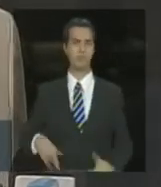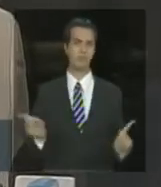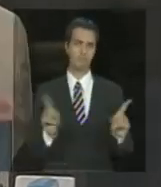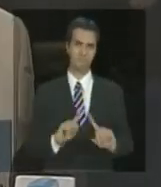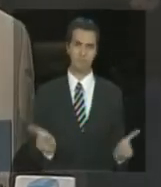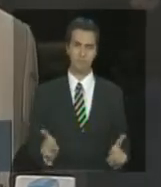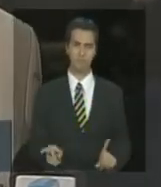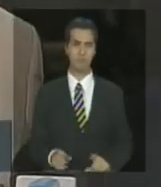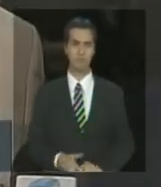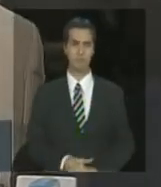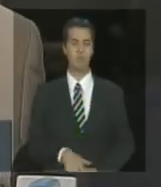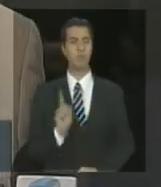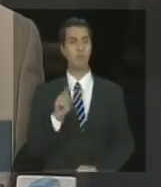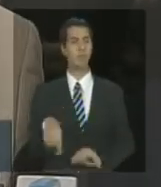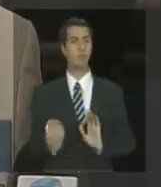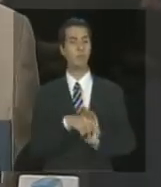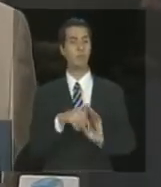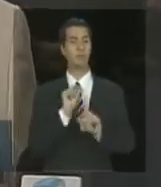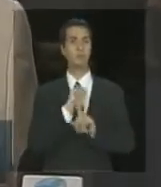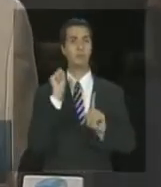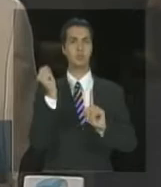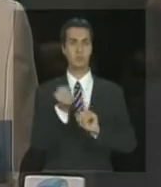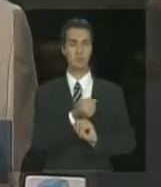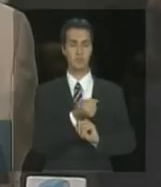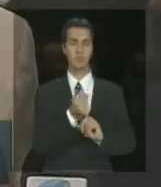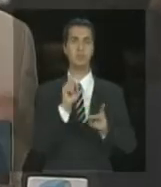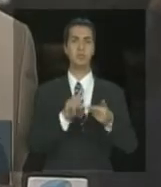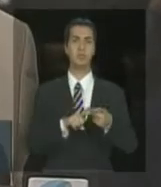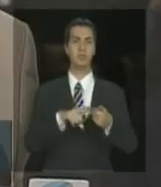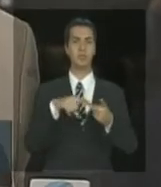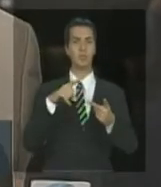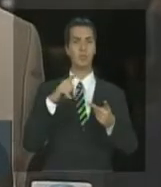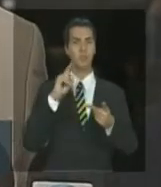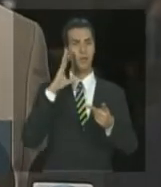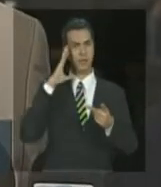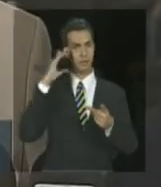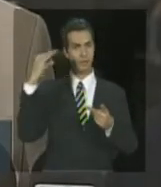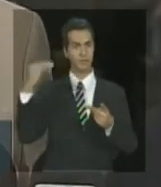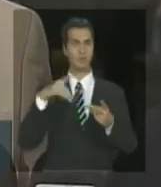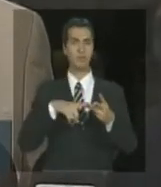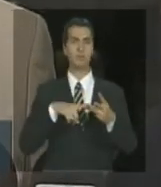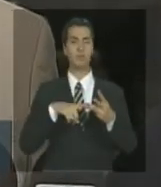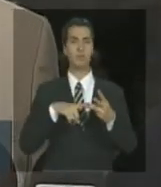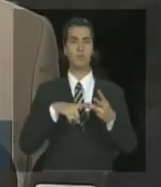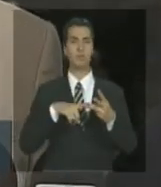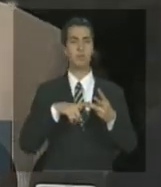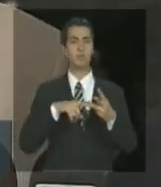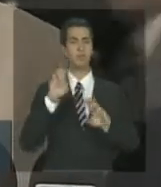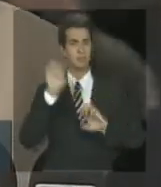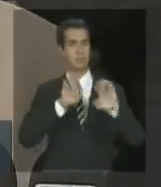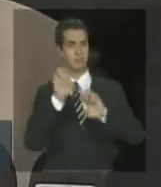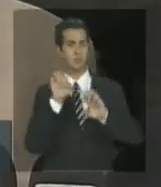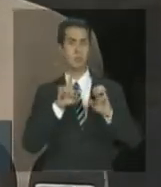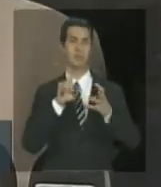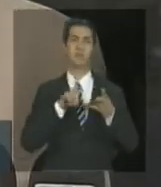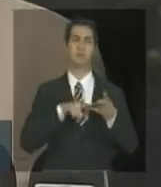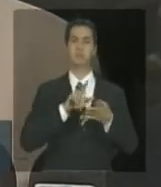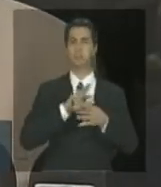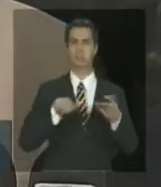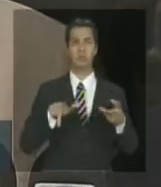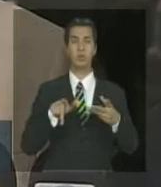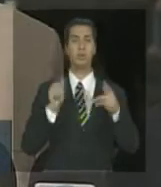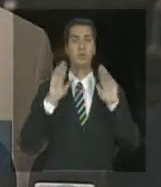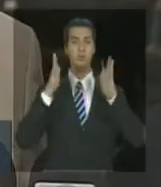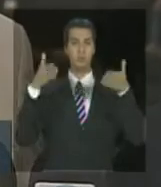de encontro da sociedade civil, do meio acadêmico, empresarial, entre si com o governo. Não há consenso